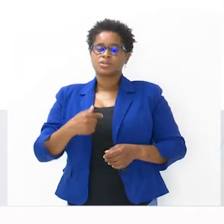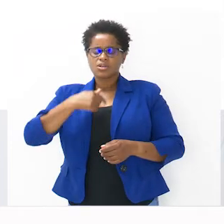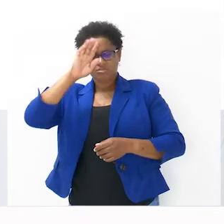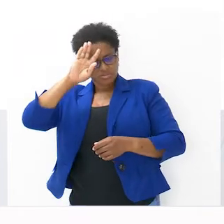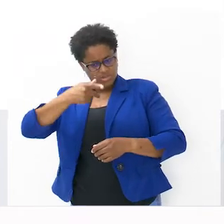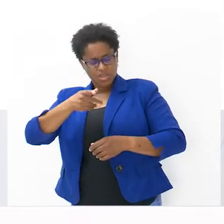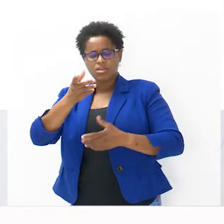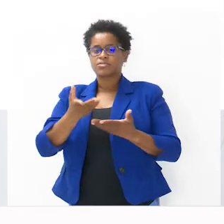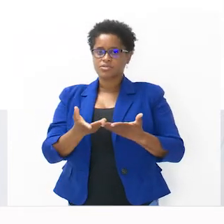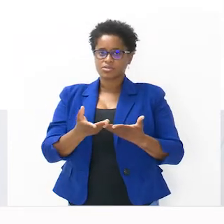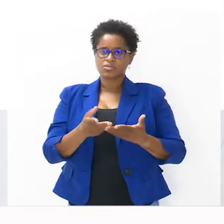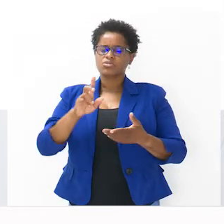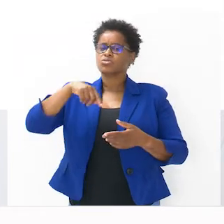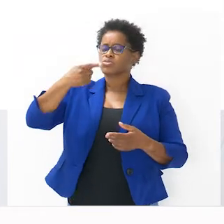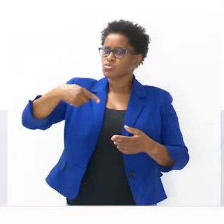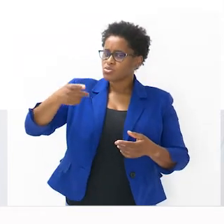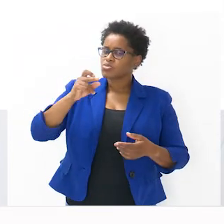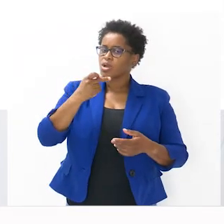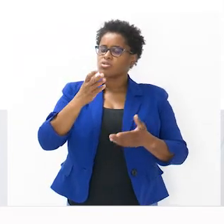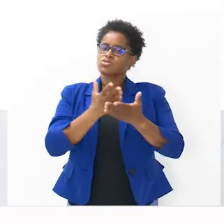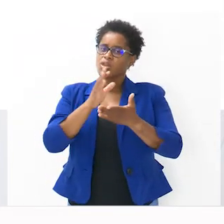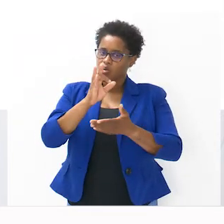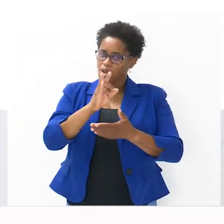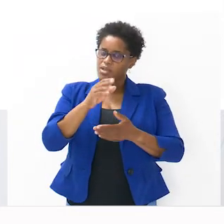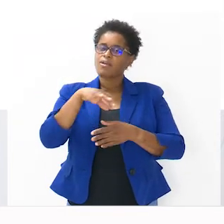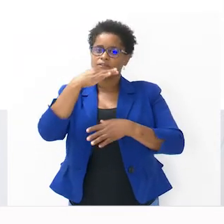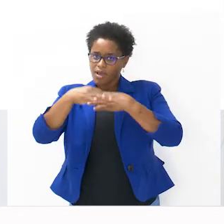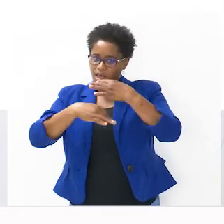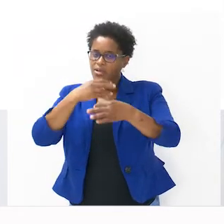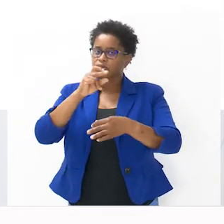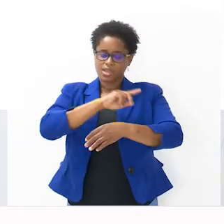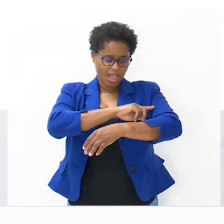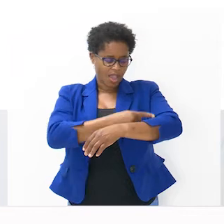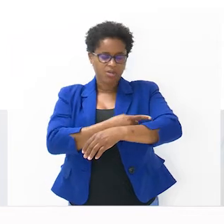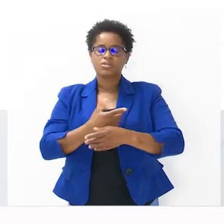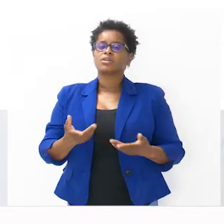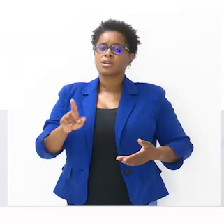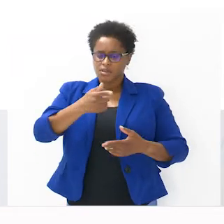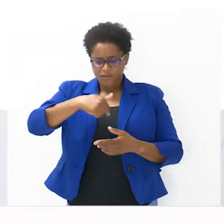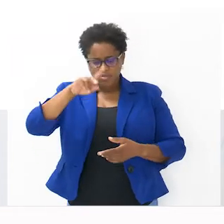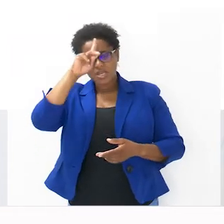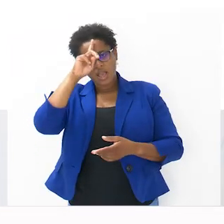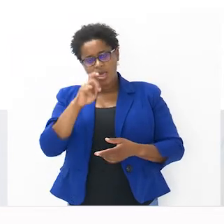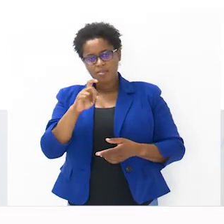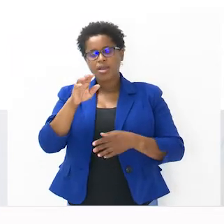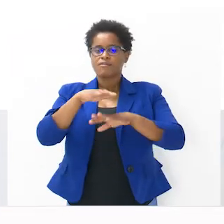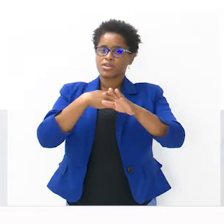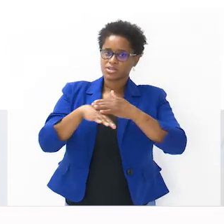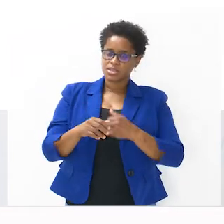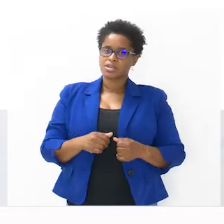sei que nos outros anos, no 4º ano, falaram de ângulos e vamos recordar,